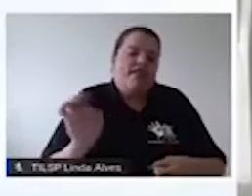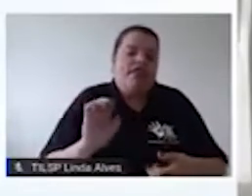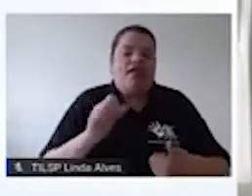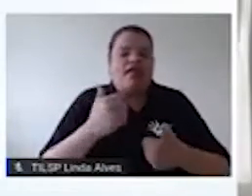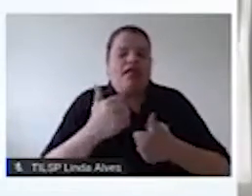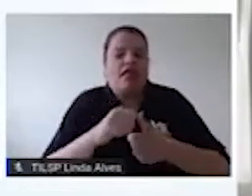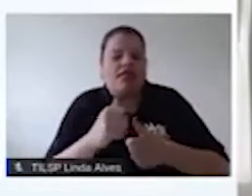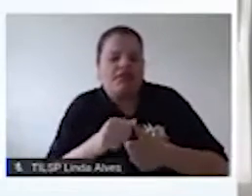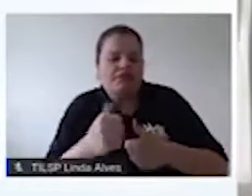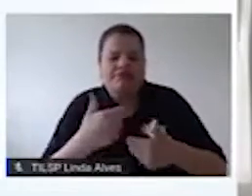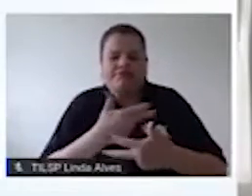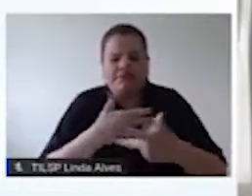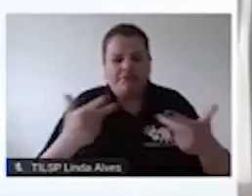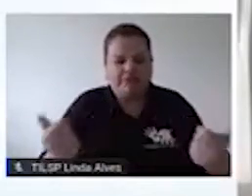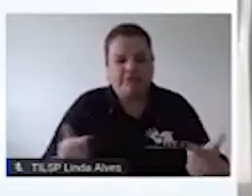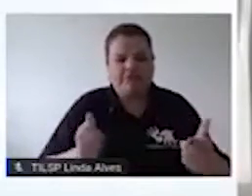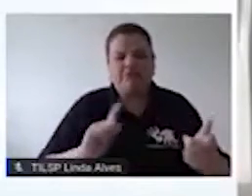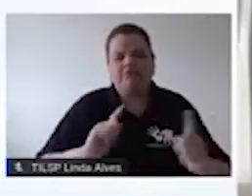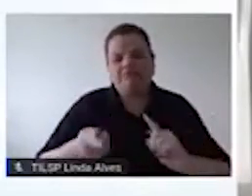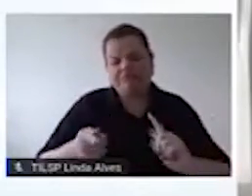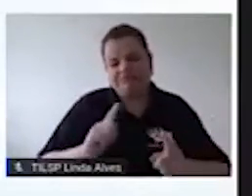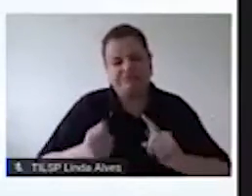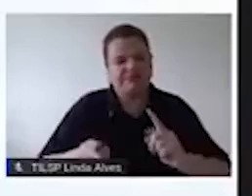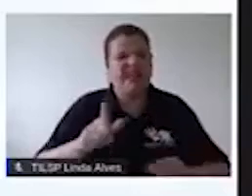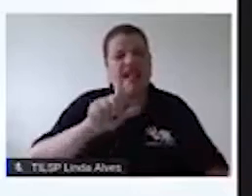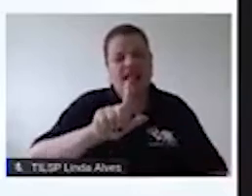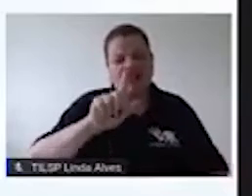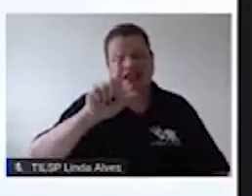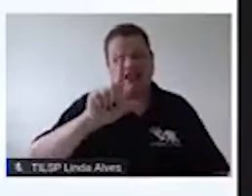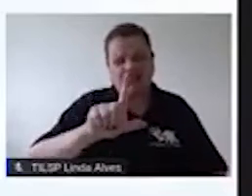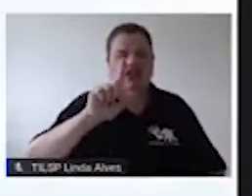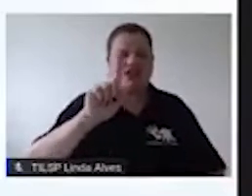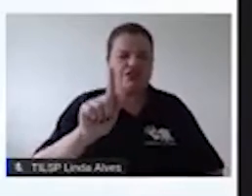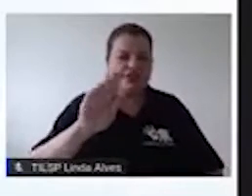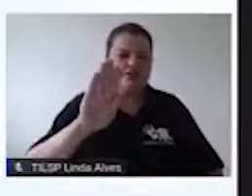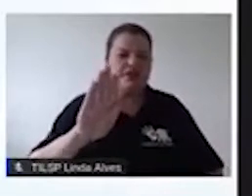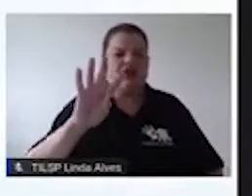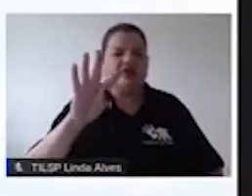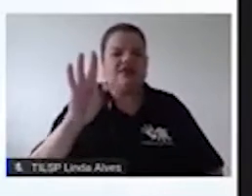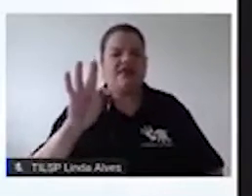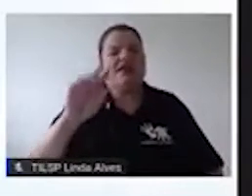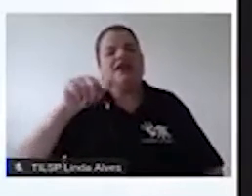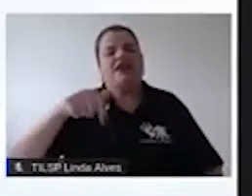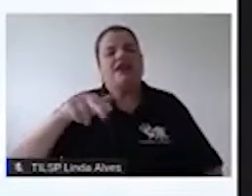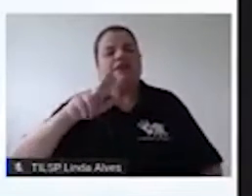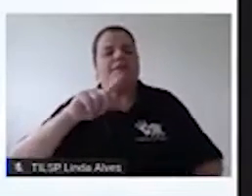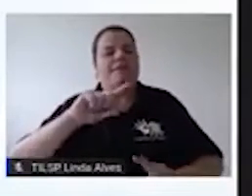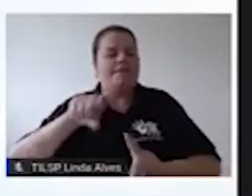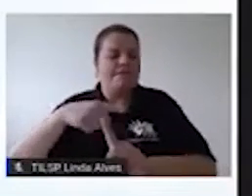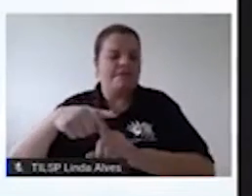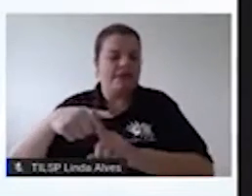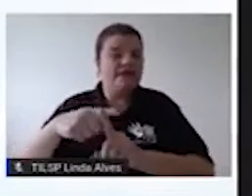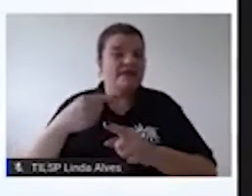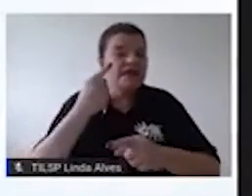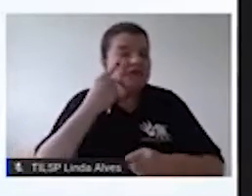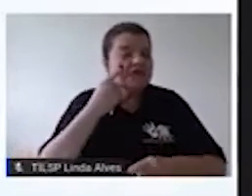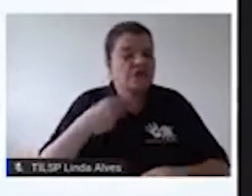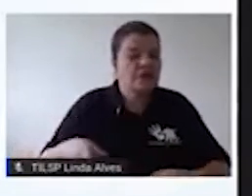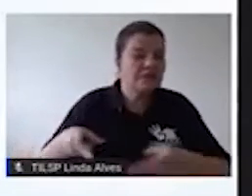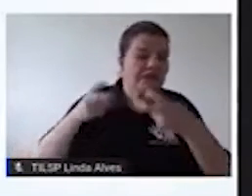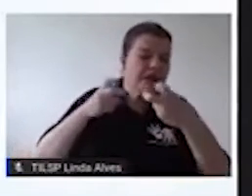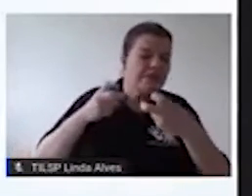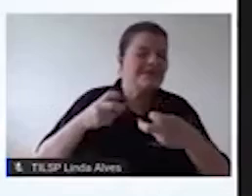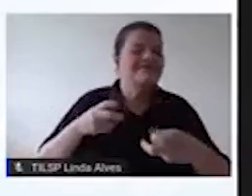orientação sexual. Pela orientação sexual, e aí a gente percebe o quanto ainda a